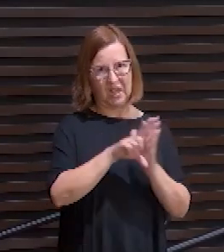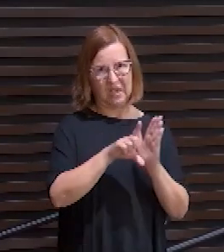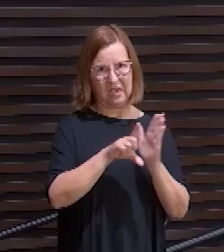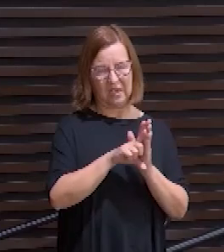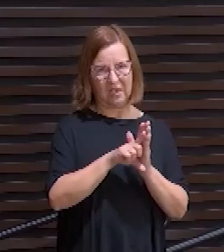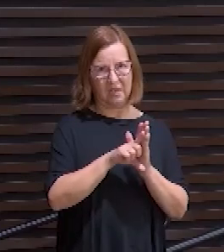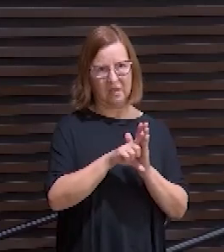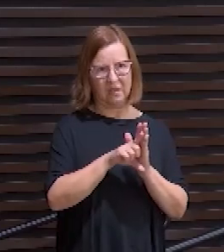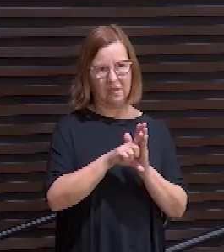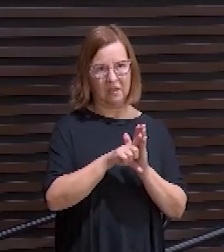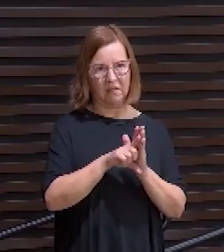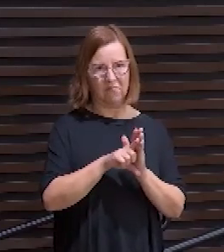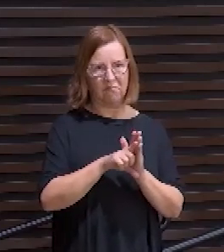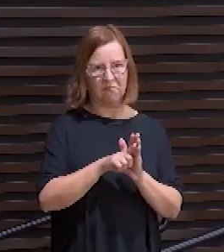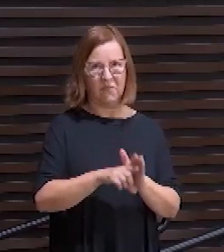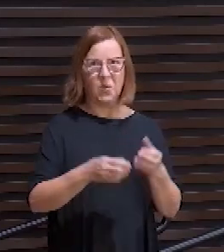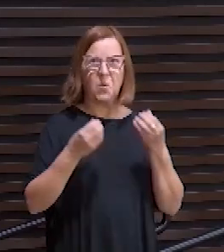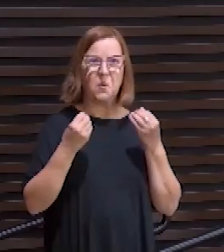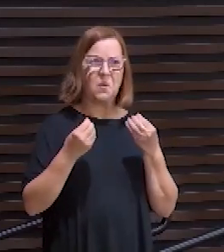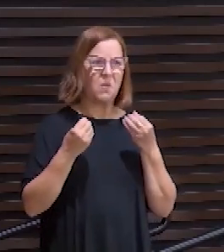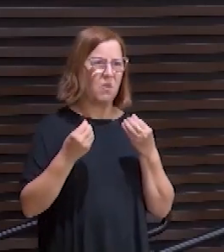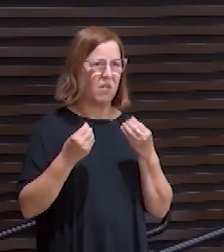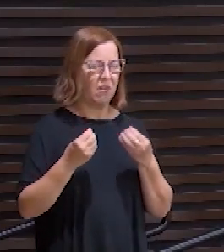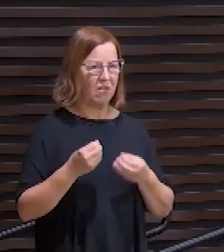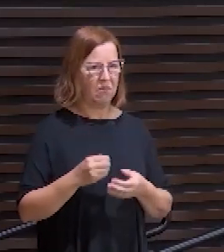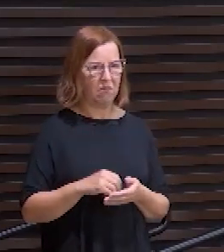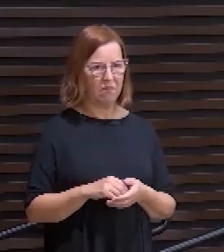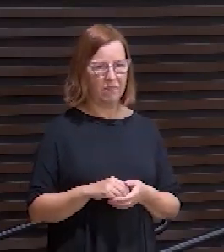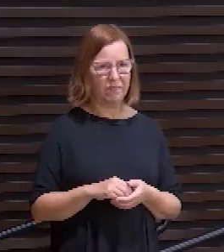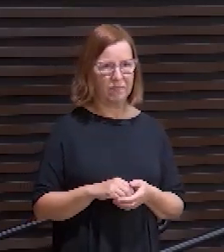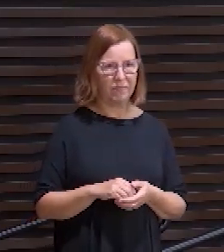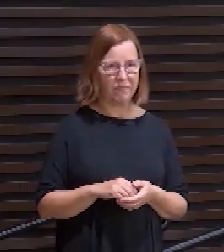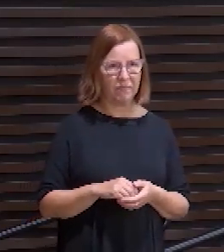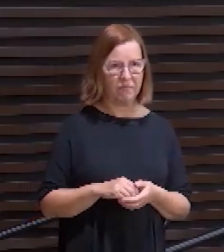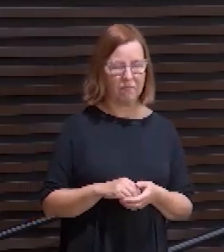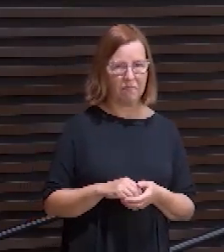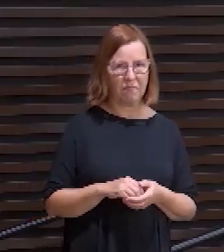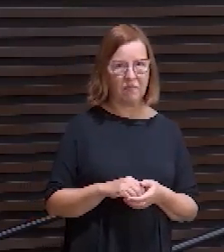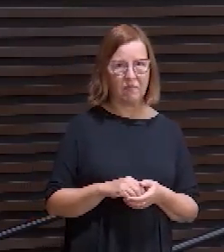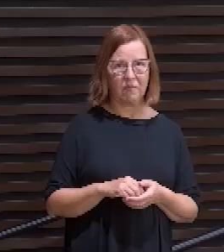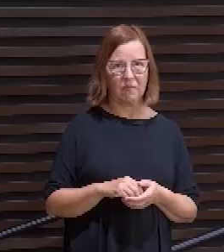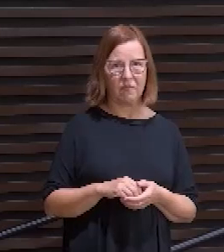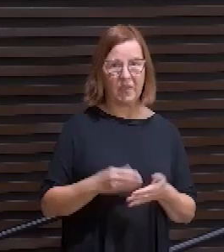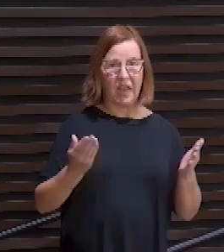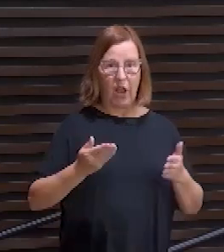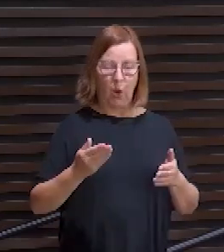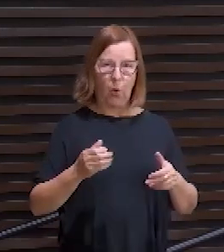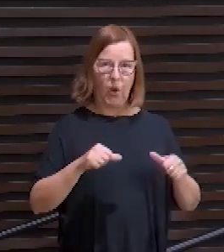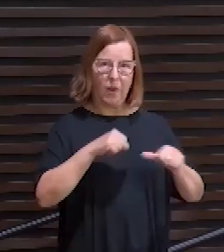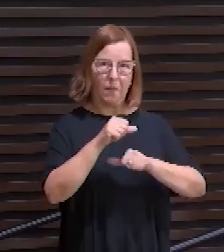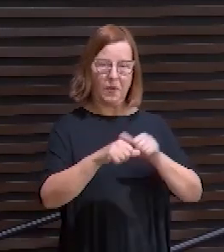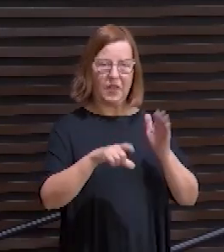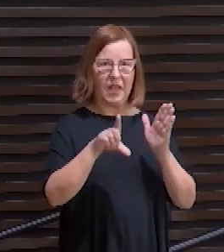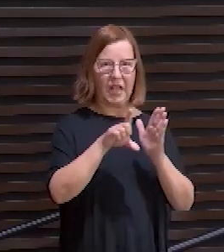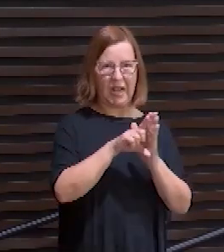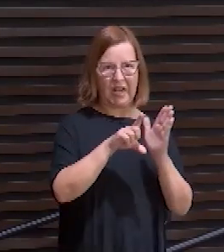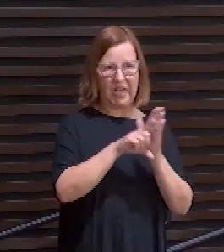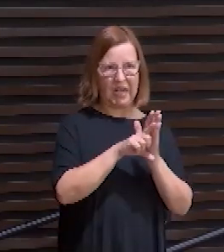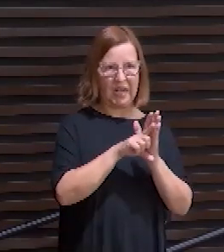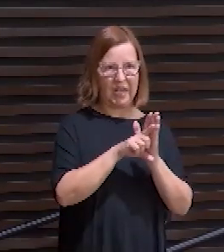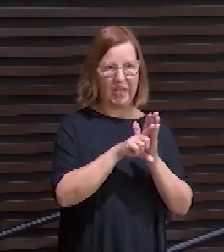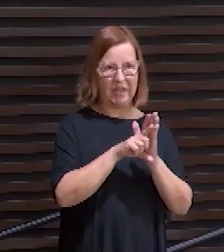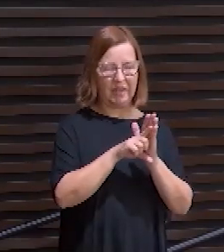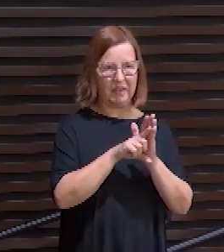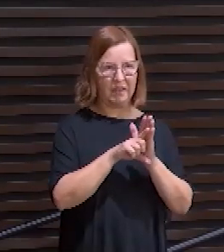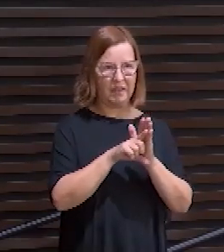Quem diria, meus irmãos, que eles iam mudar agora a lei dos esportes para que um marmanjo